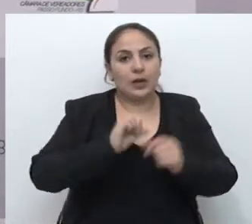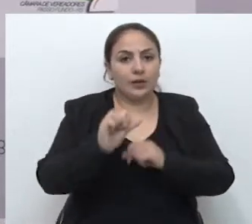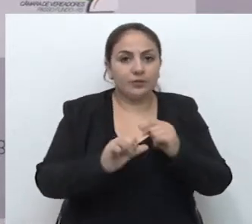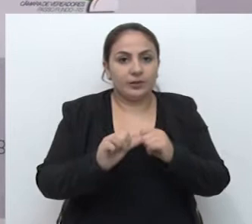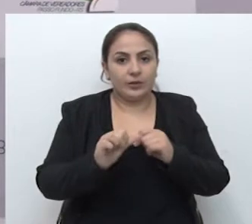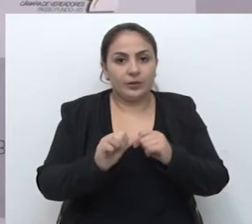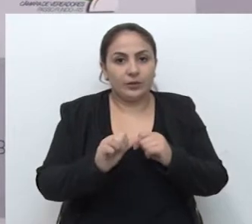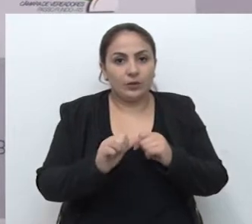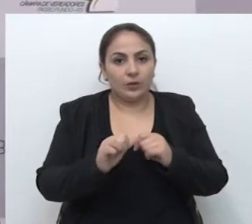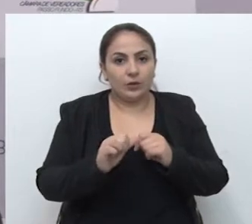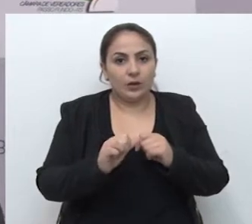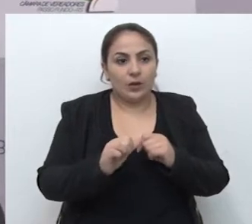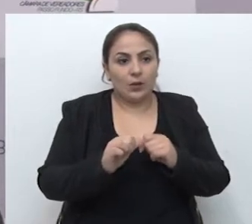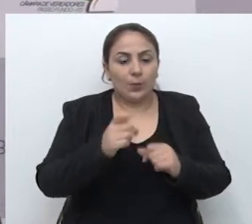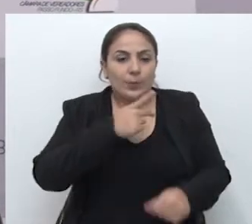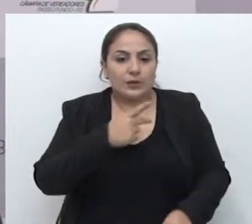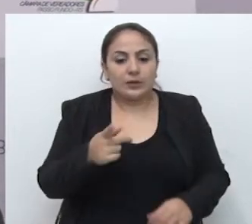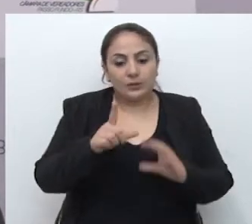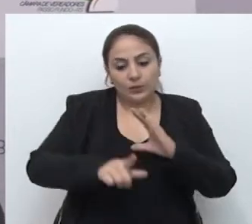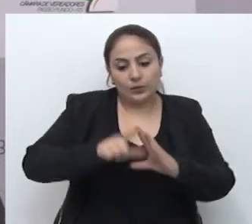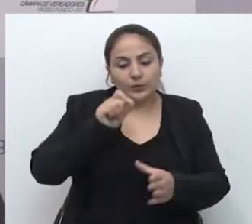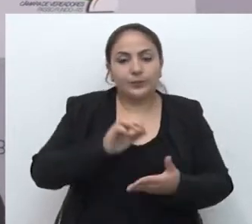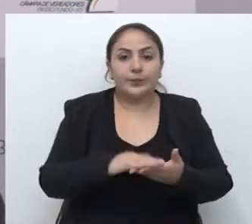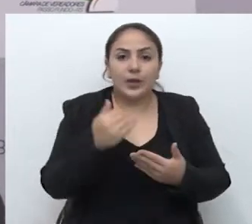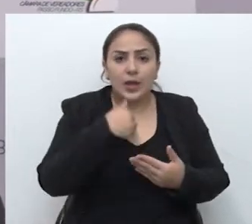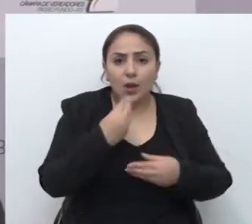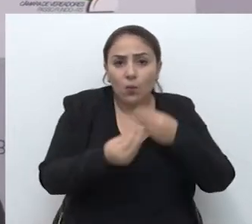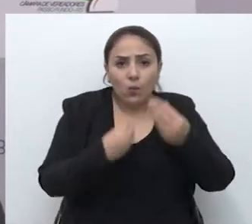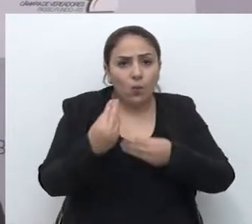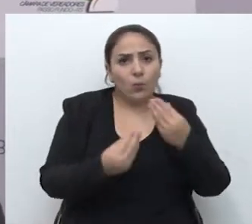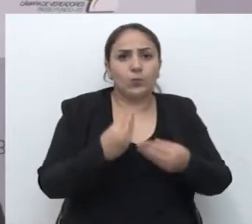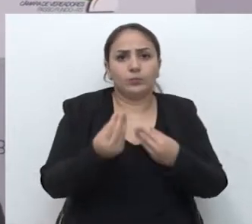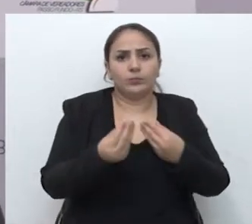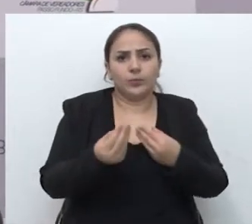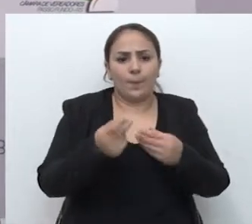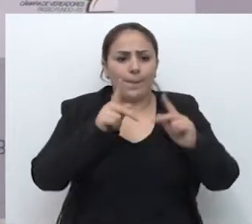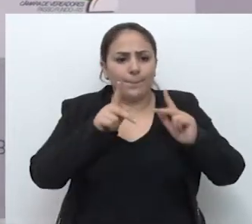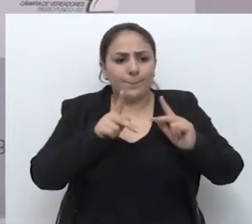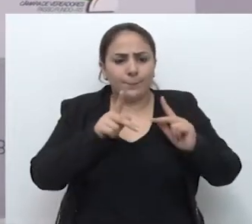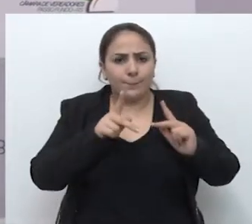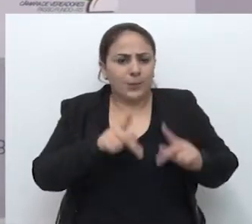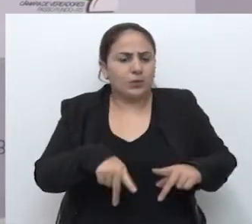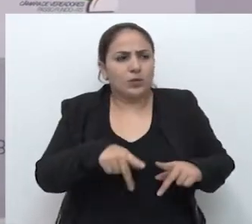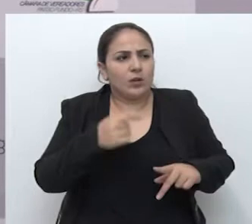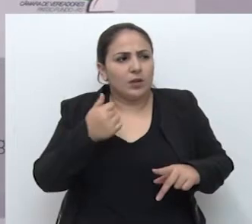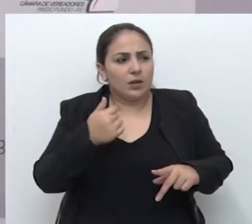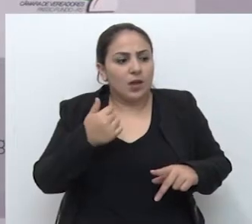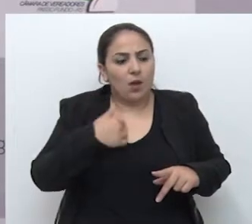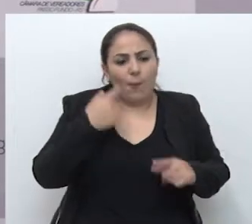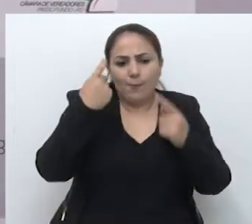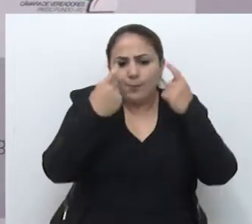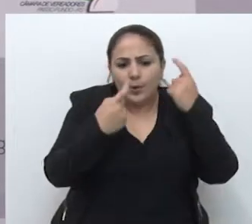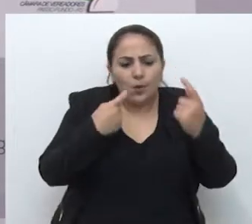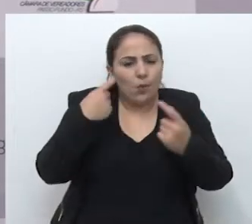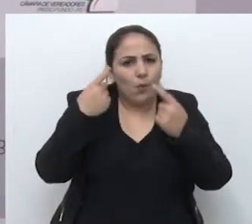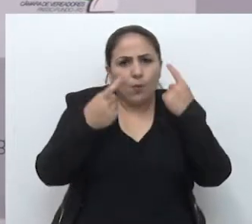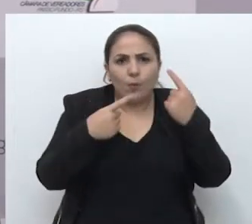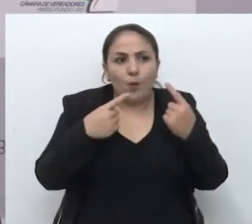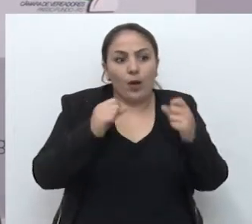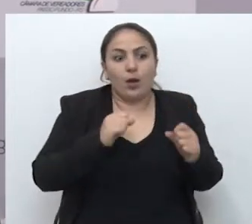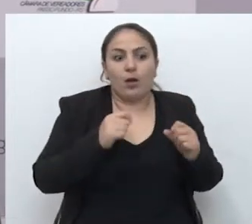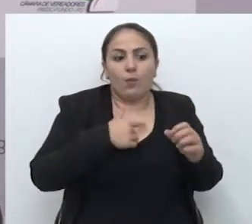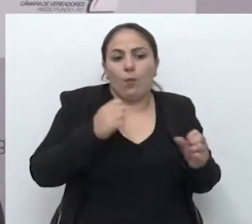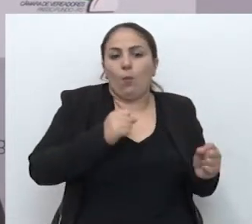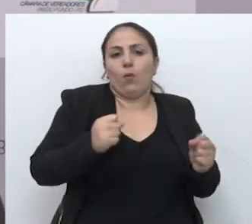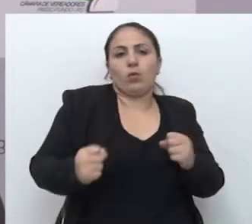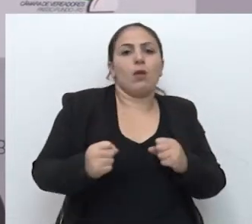rumo do presidente que ia ser eleito. E eu, como não sou uma pessoa, um vereador, que eu não fico aqui para me preocupando tanto em pegar o